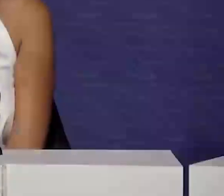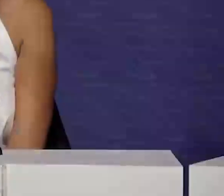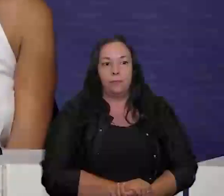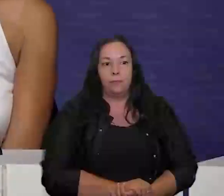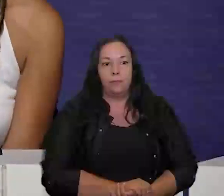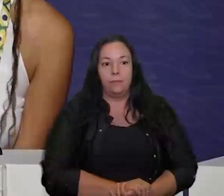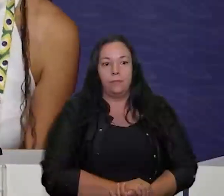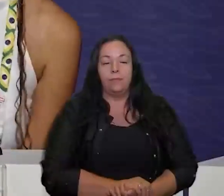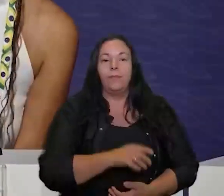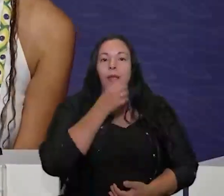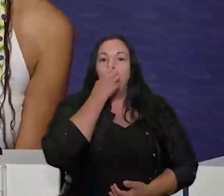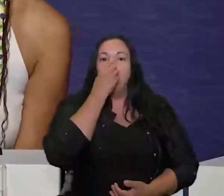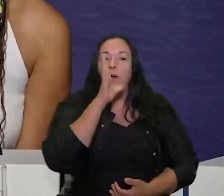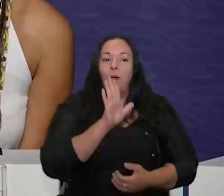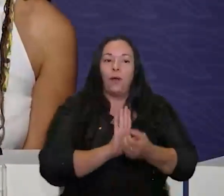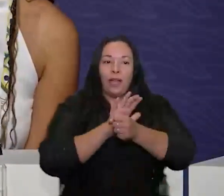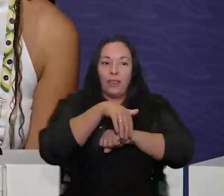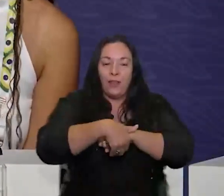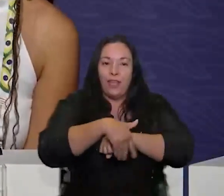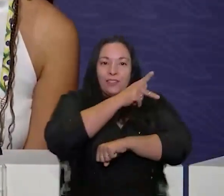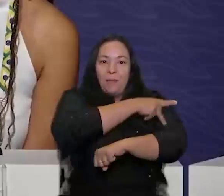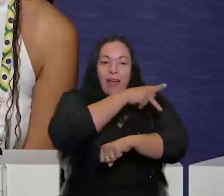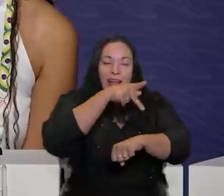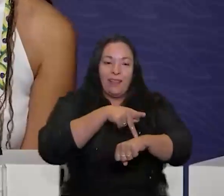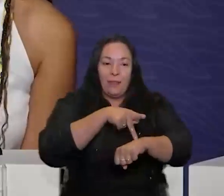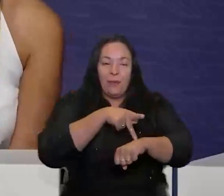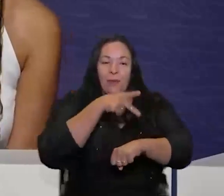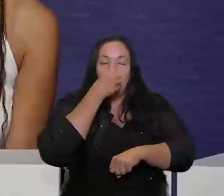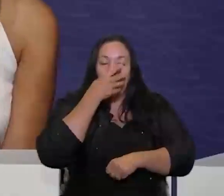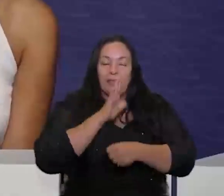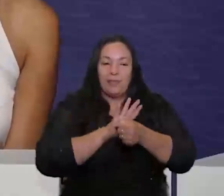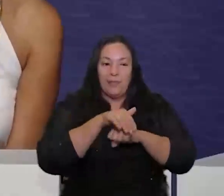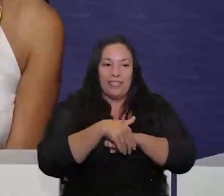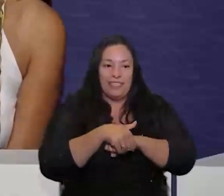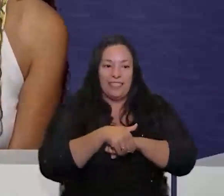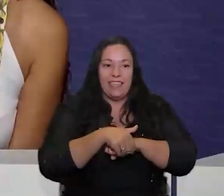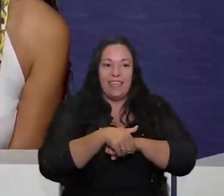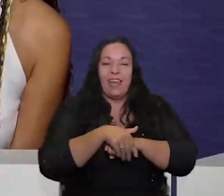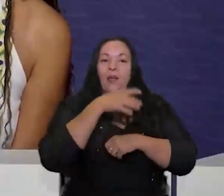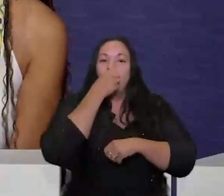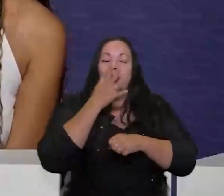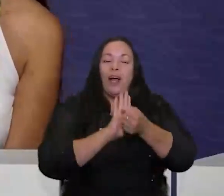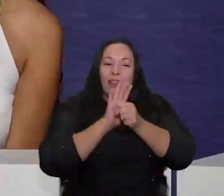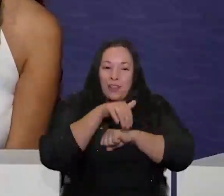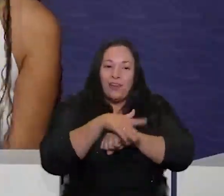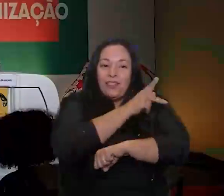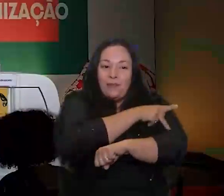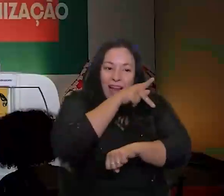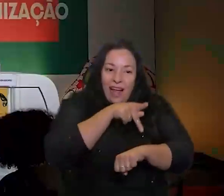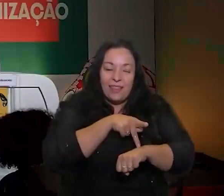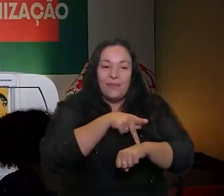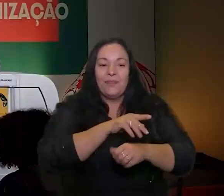Acessos alargados. A roda de conversa acontece no Teatro Afonso Arinos. Um grande toldo foi montado. Ele